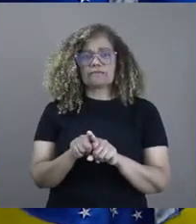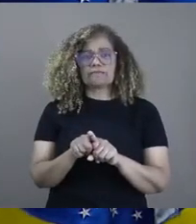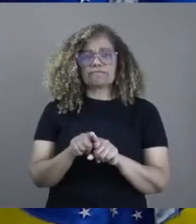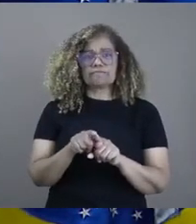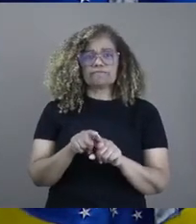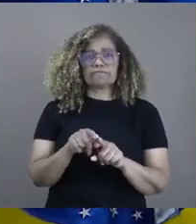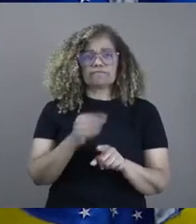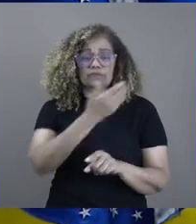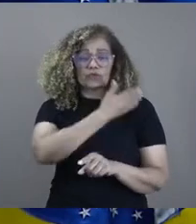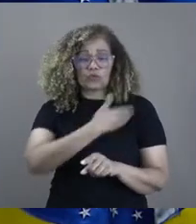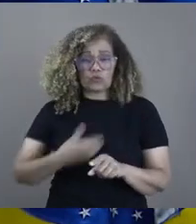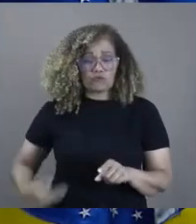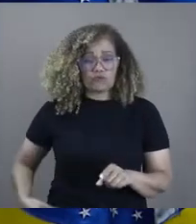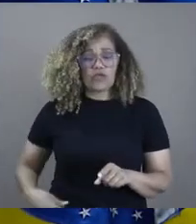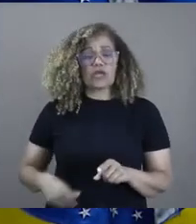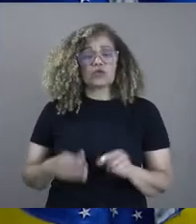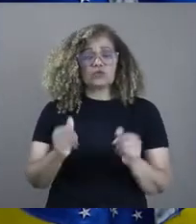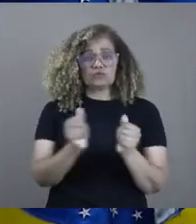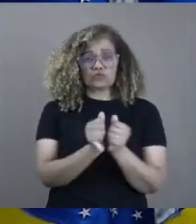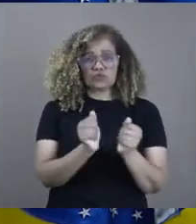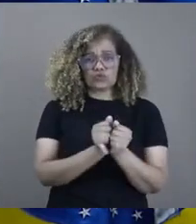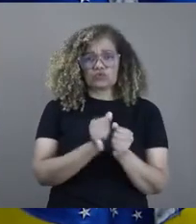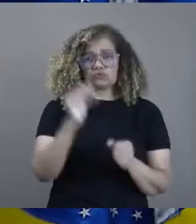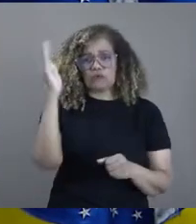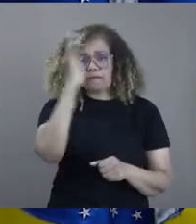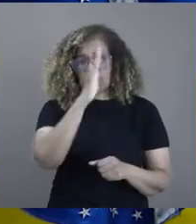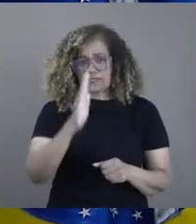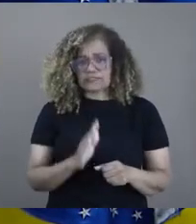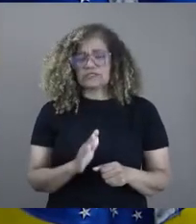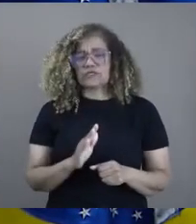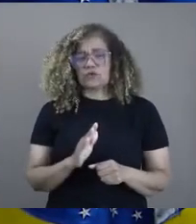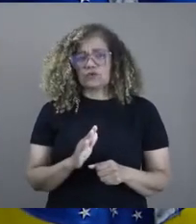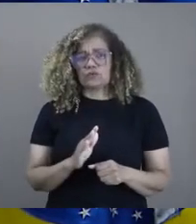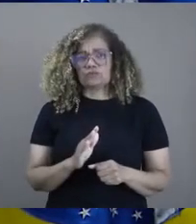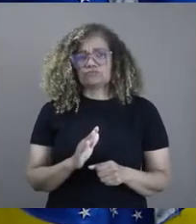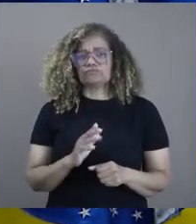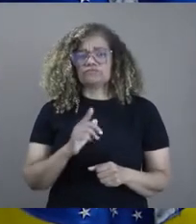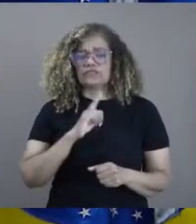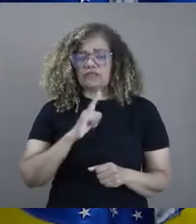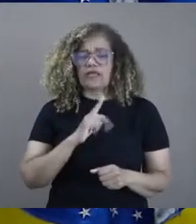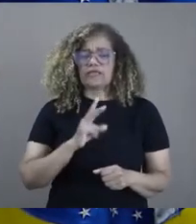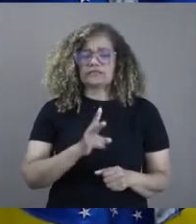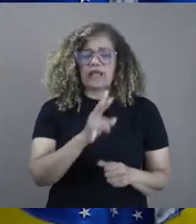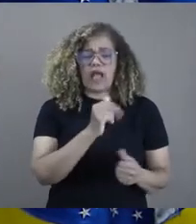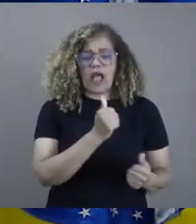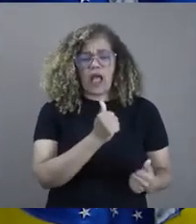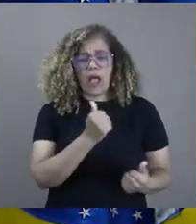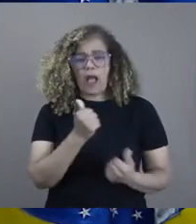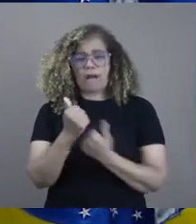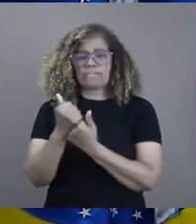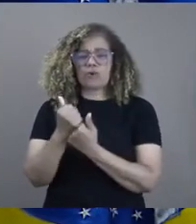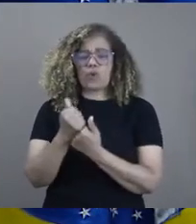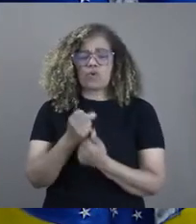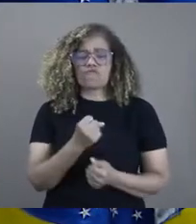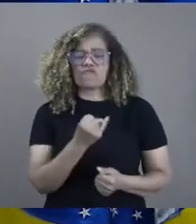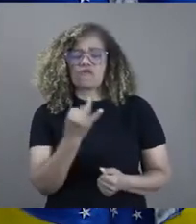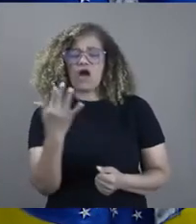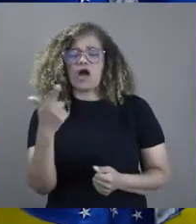reivindicação do Brasil que tem angariado apoio de vários